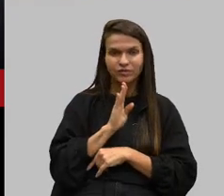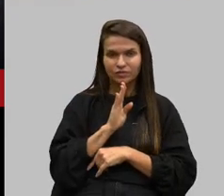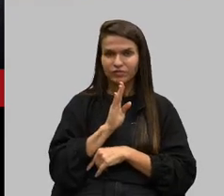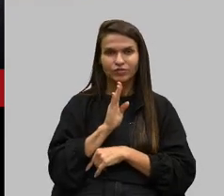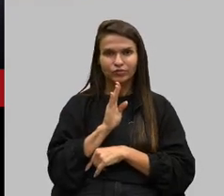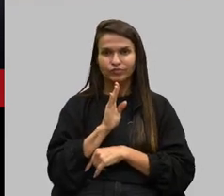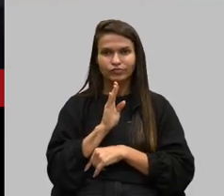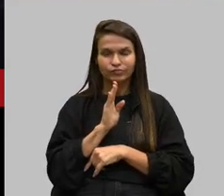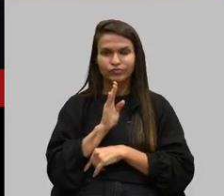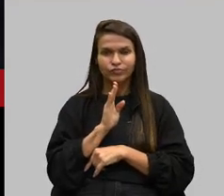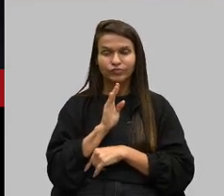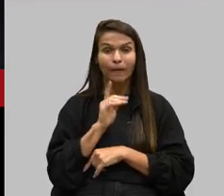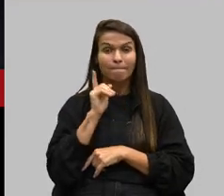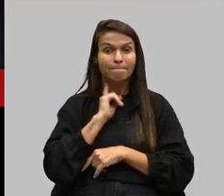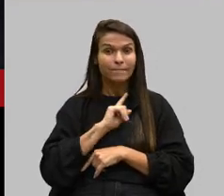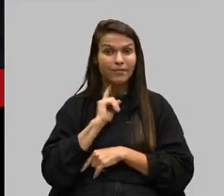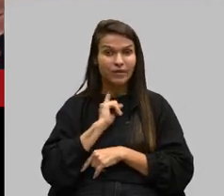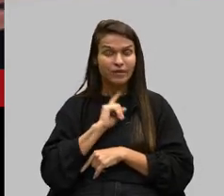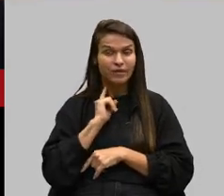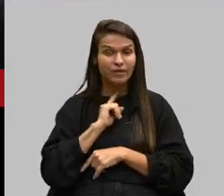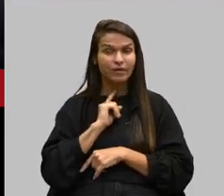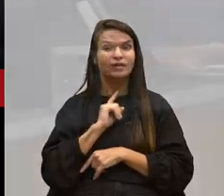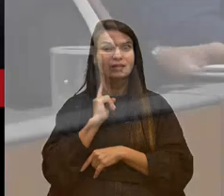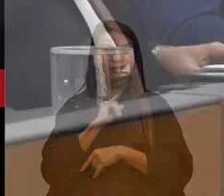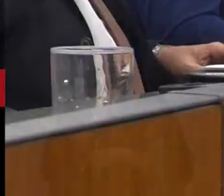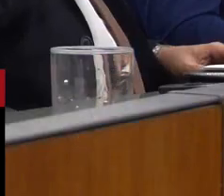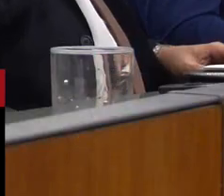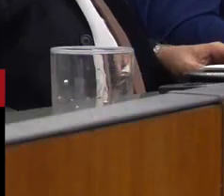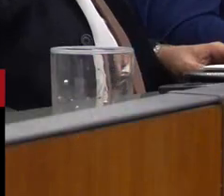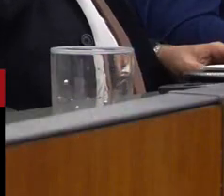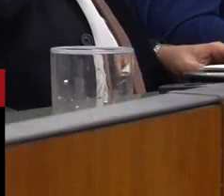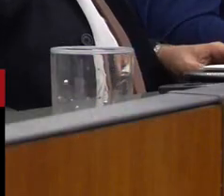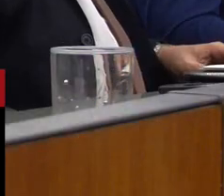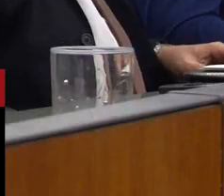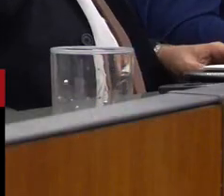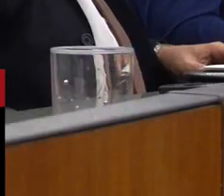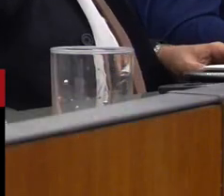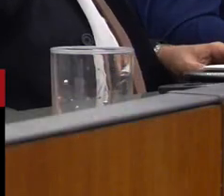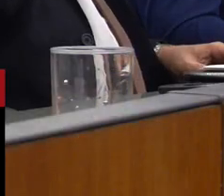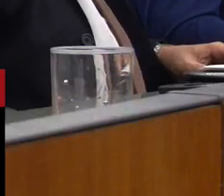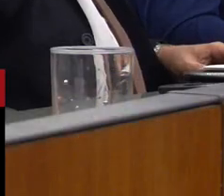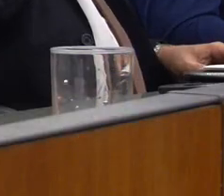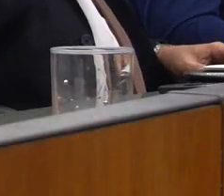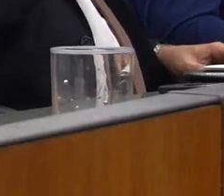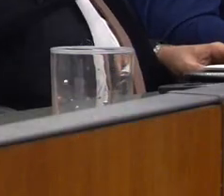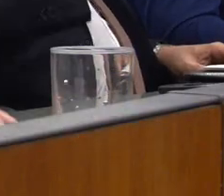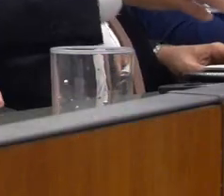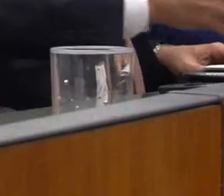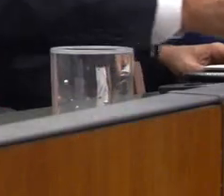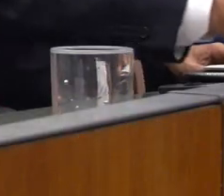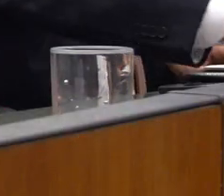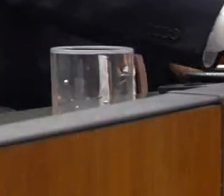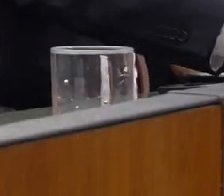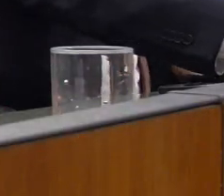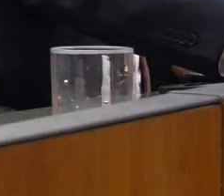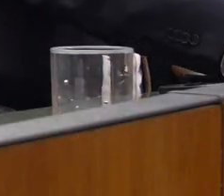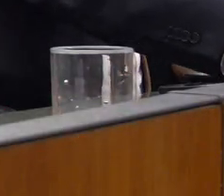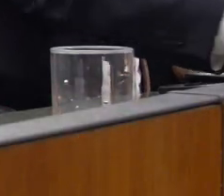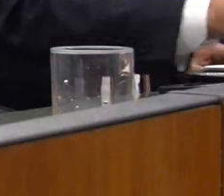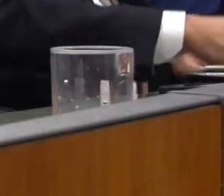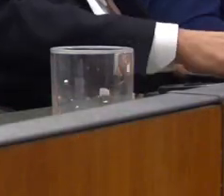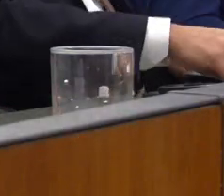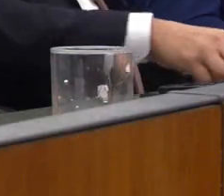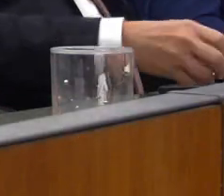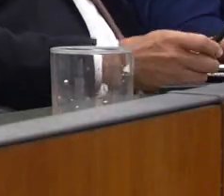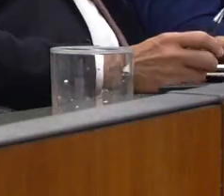Rio Grande do Sul que Minas quanto antes no outro estado vai lá e a Bocanha então é um alerta que eu estou fazendo E agradecendo a